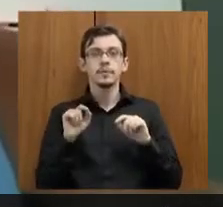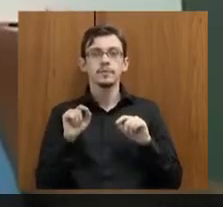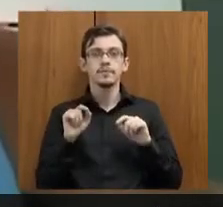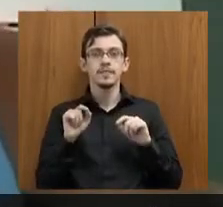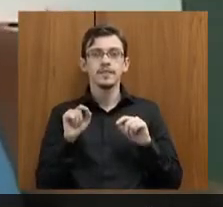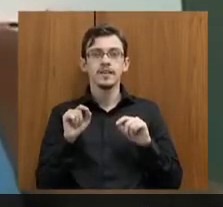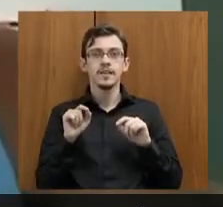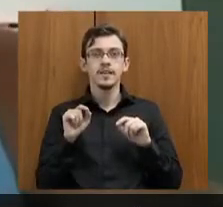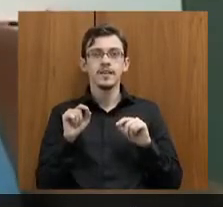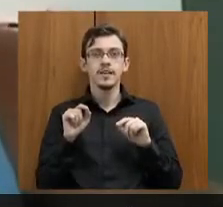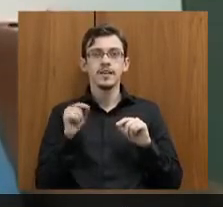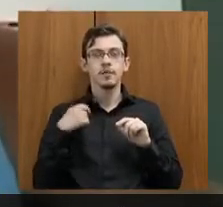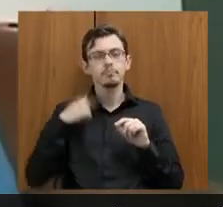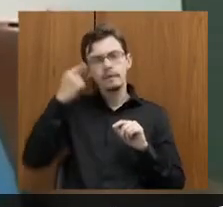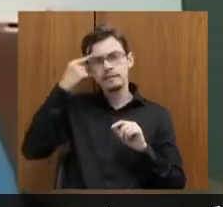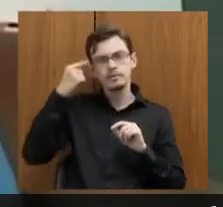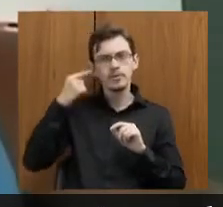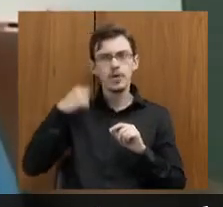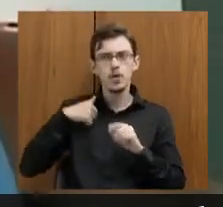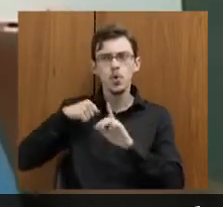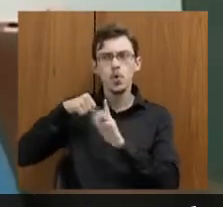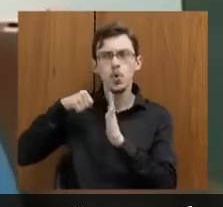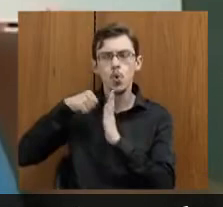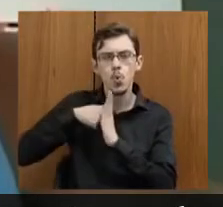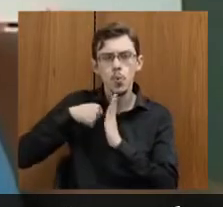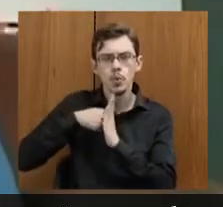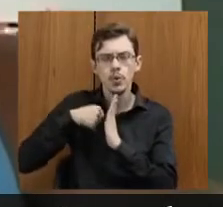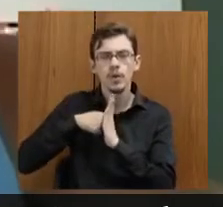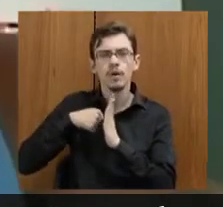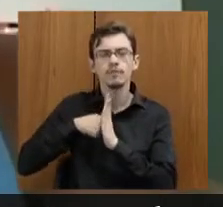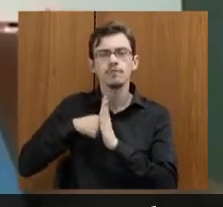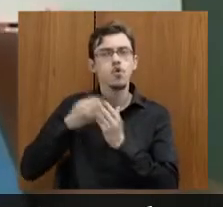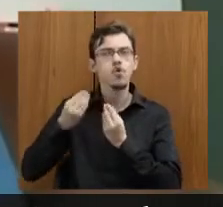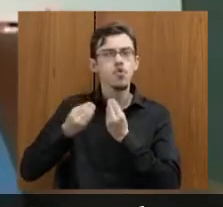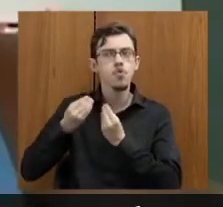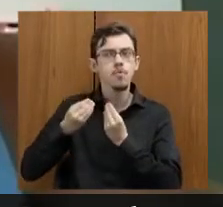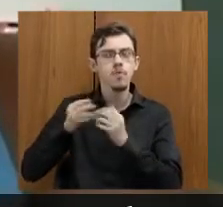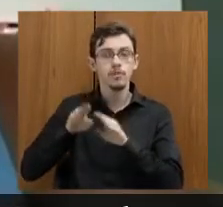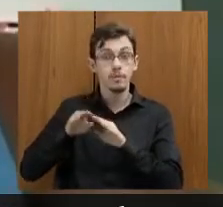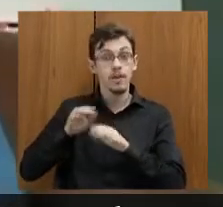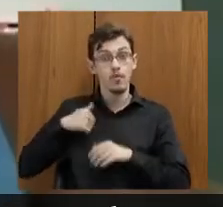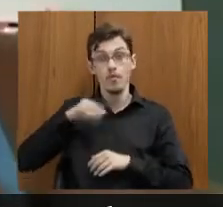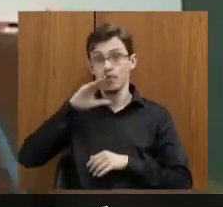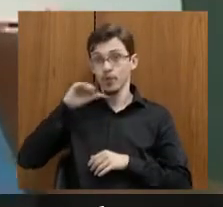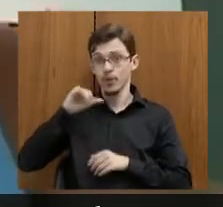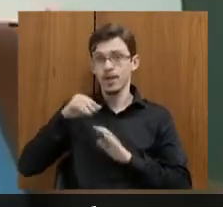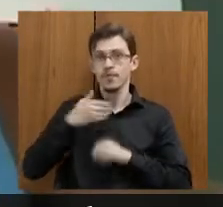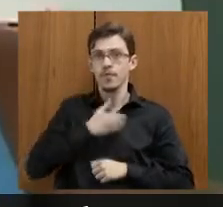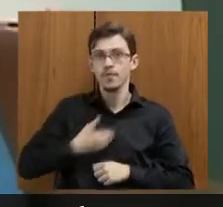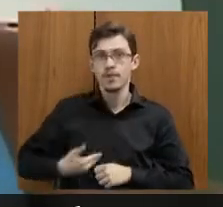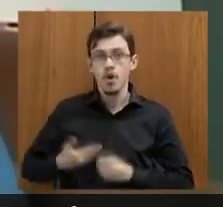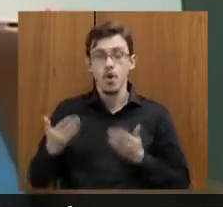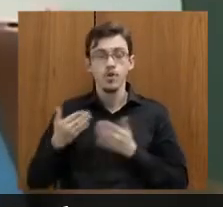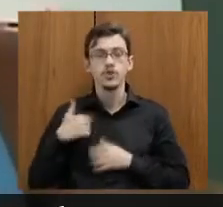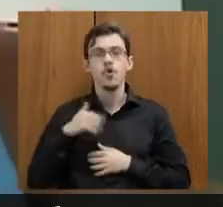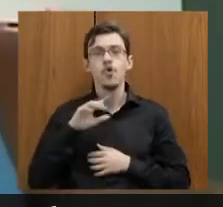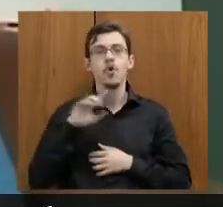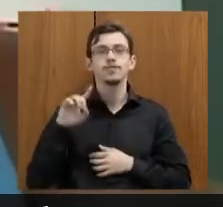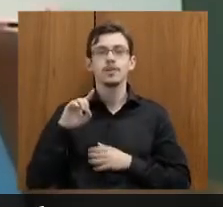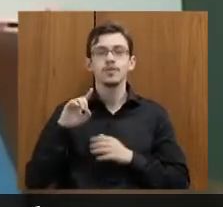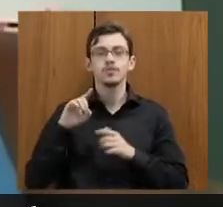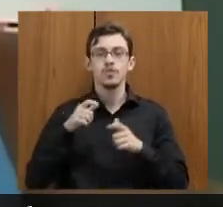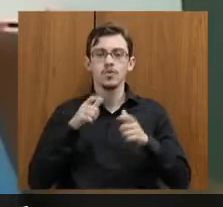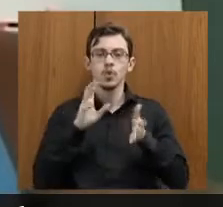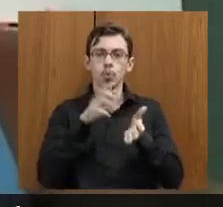existem profissionais na minha própria militância também enquanto movimento negro e também como servidora pública porque eu estou coordenadora do centro de referência